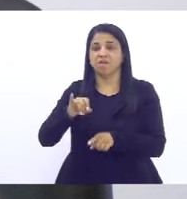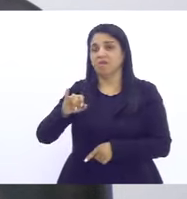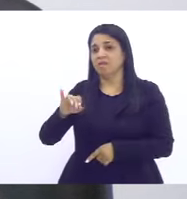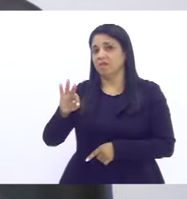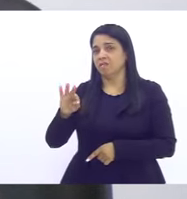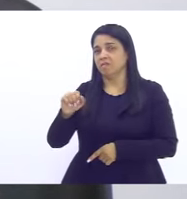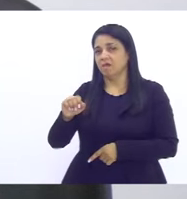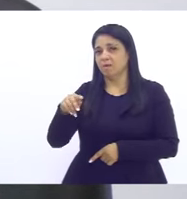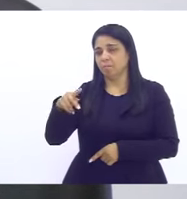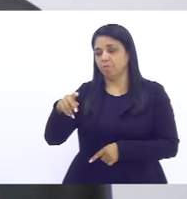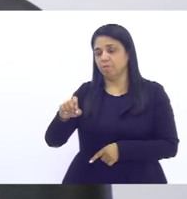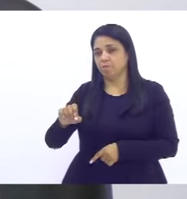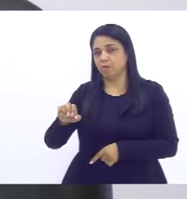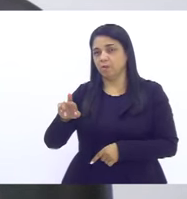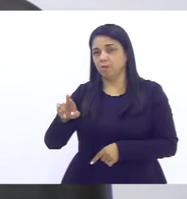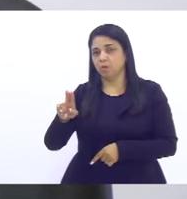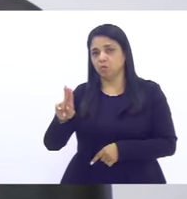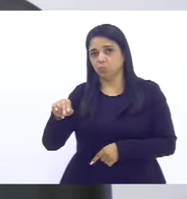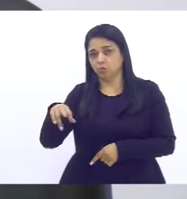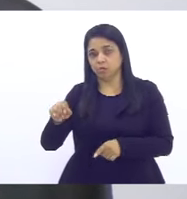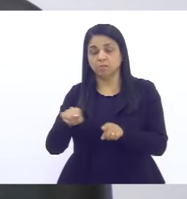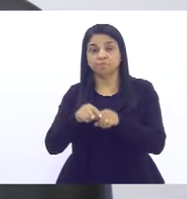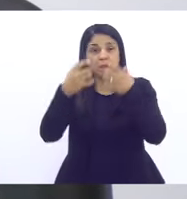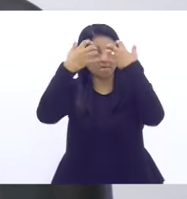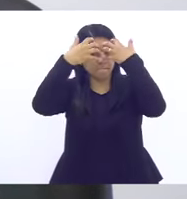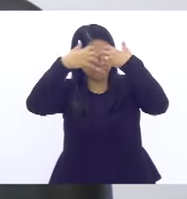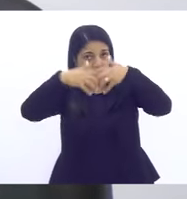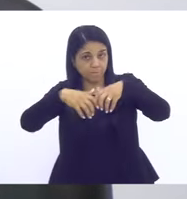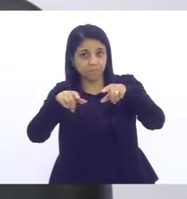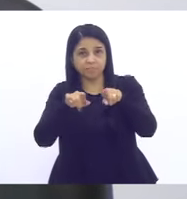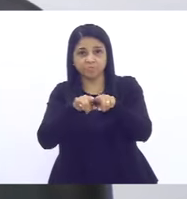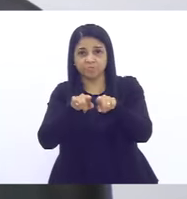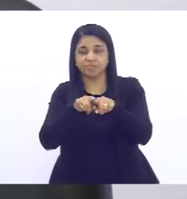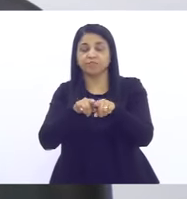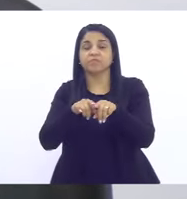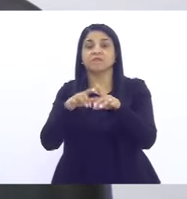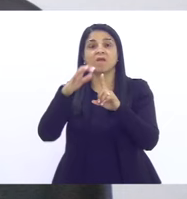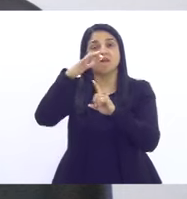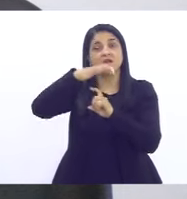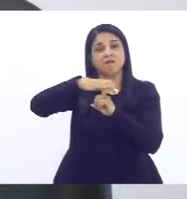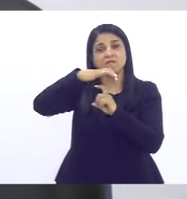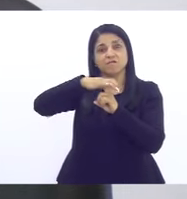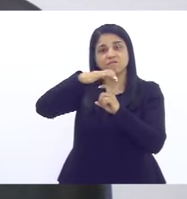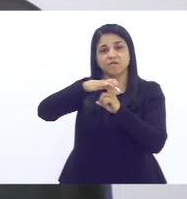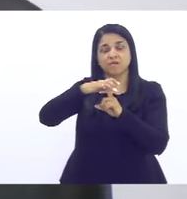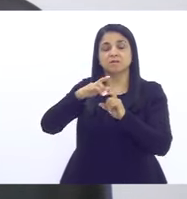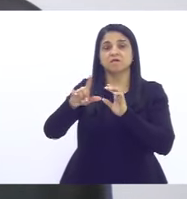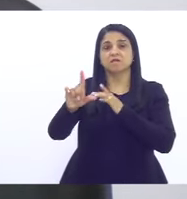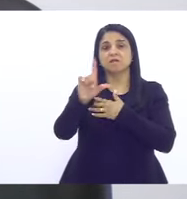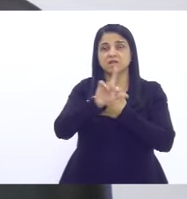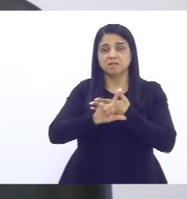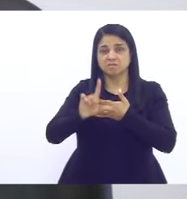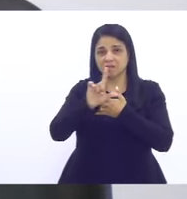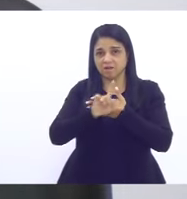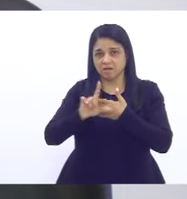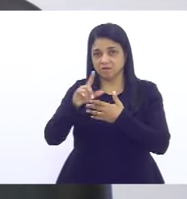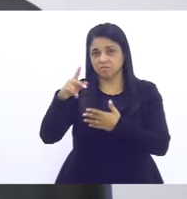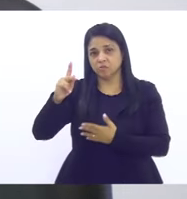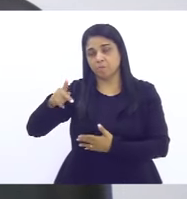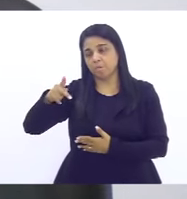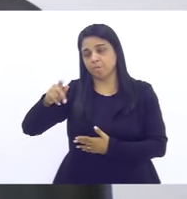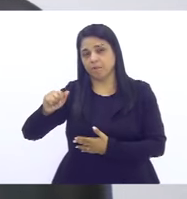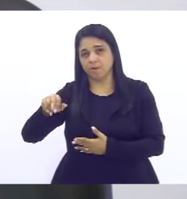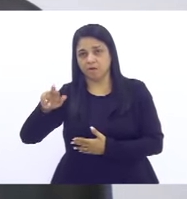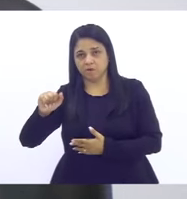muitas reclamações ali de Itaperuna. Petrópolis, também tivemos a Feira Literária de Paraty, que foi prejudicada pela falta de